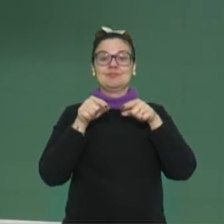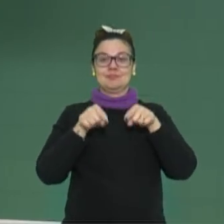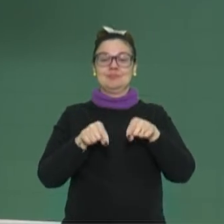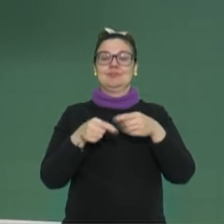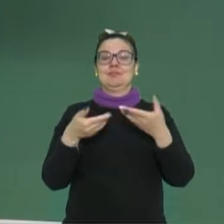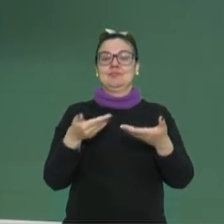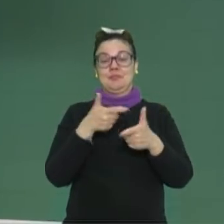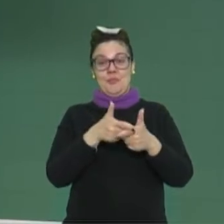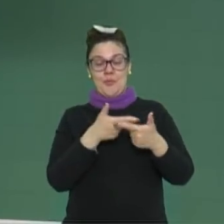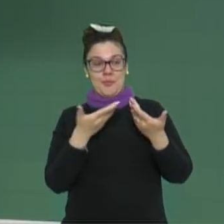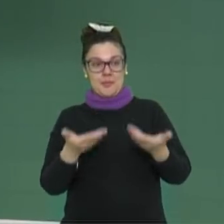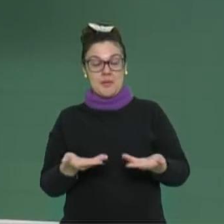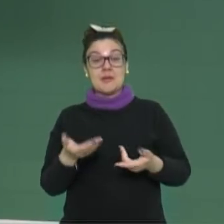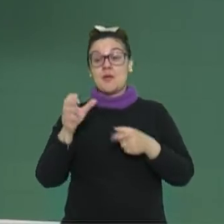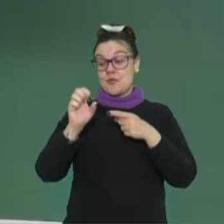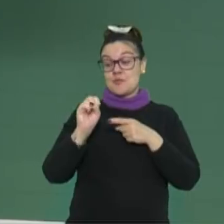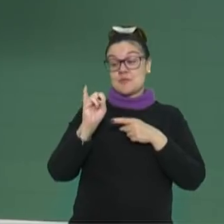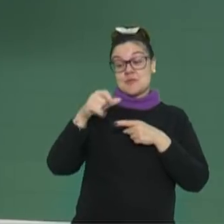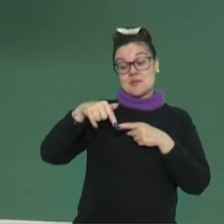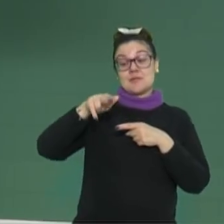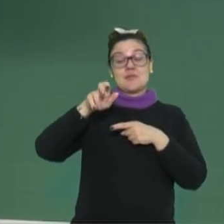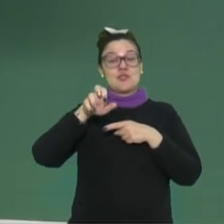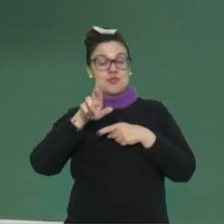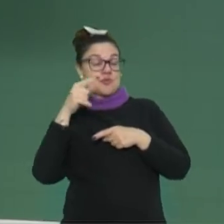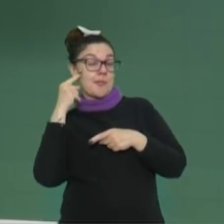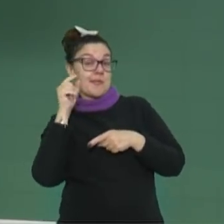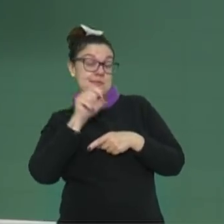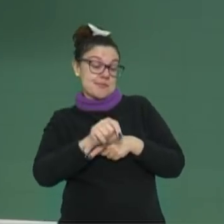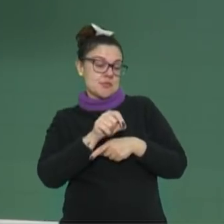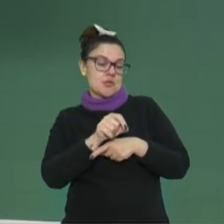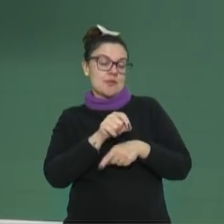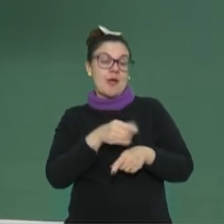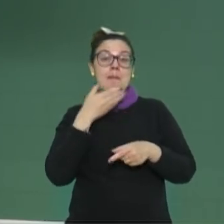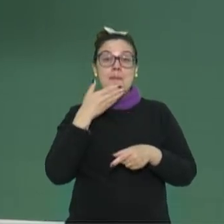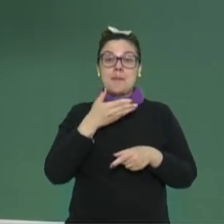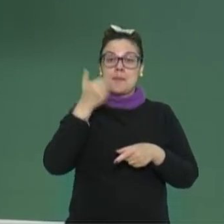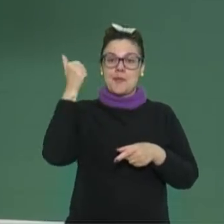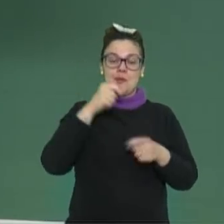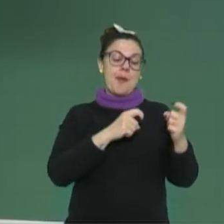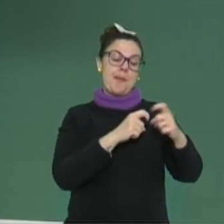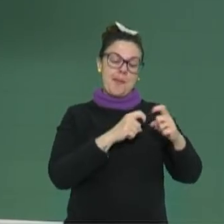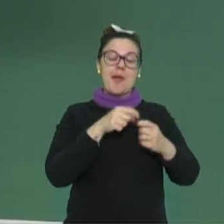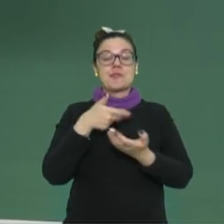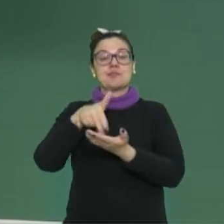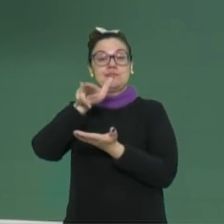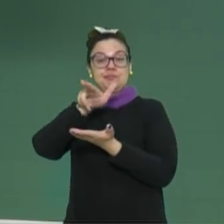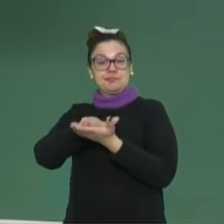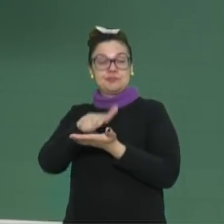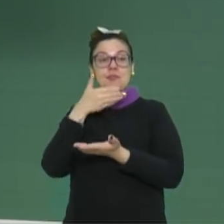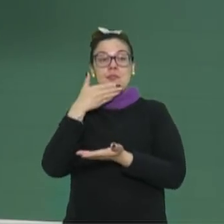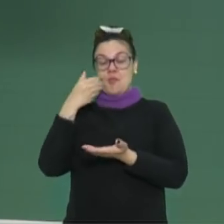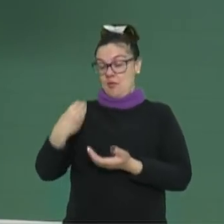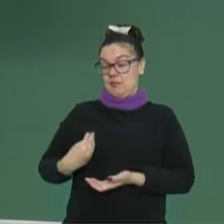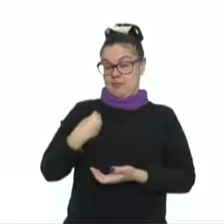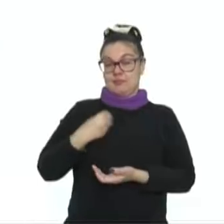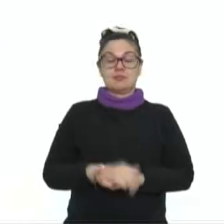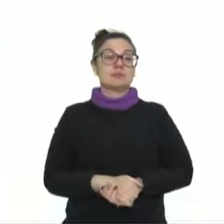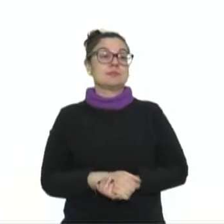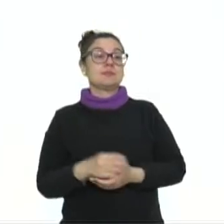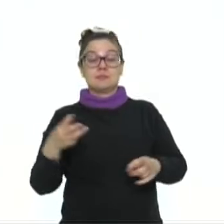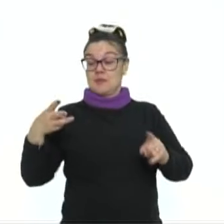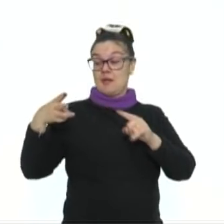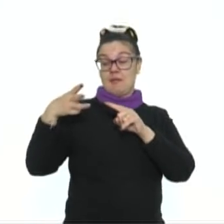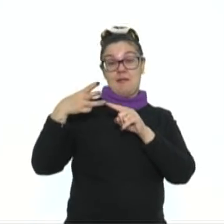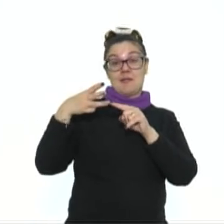que o Peter Singer acredita que vai ajudar os médicos, o paciente, a alcançarem uma melhor resposta. A terceira